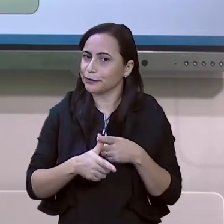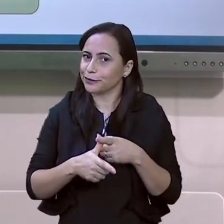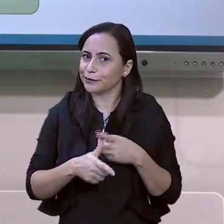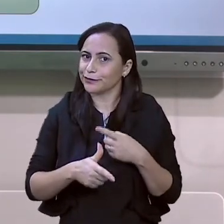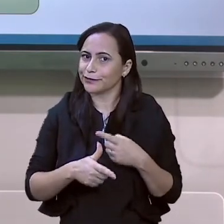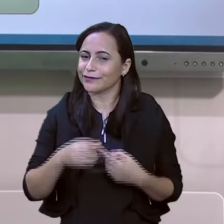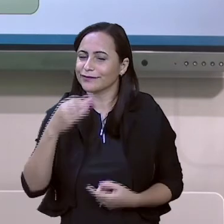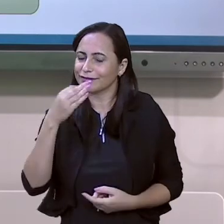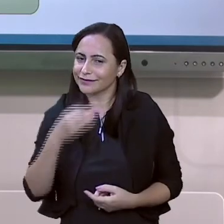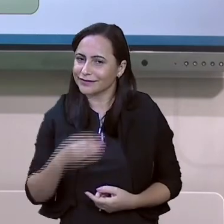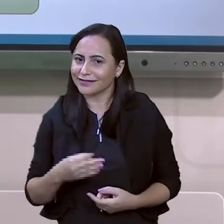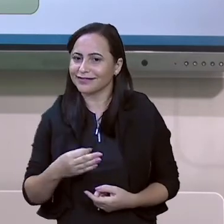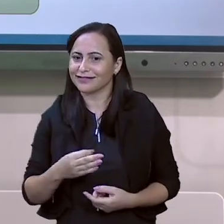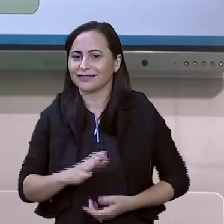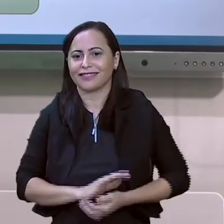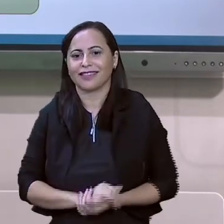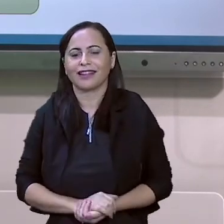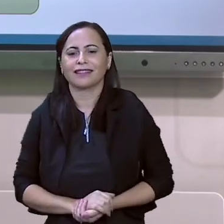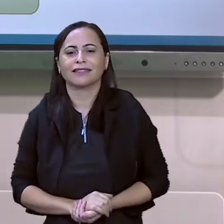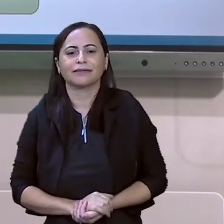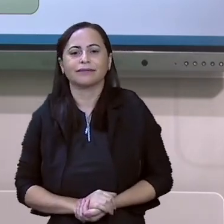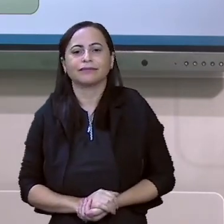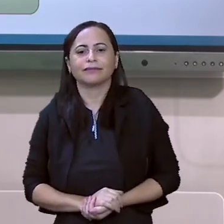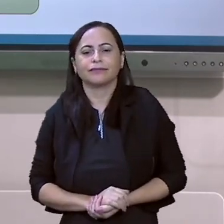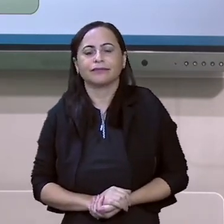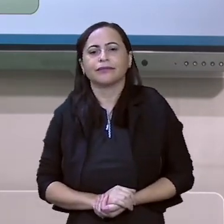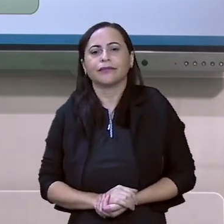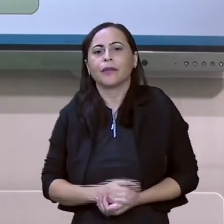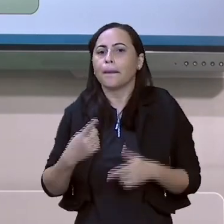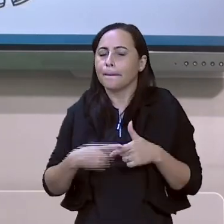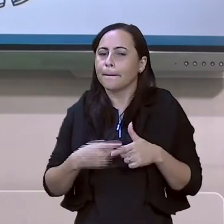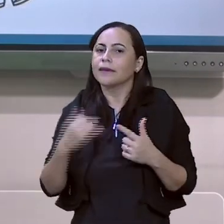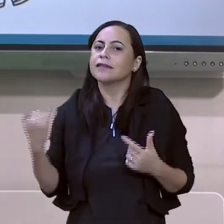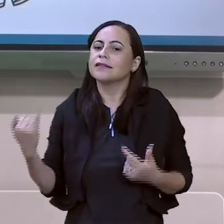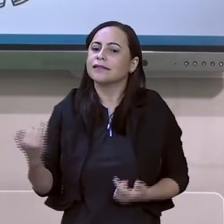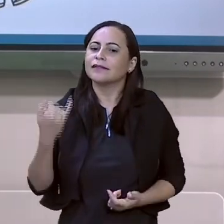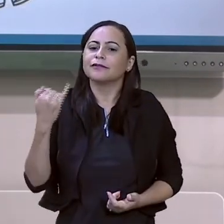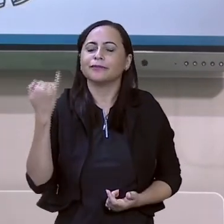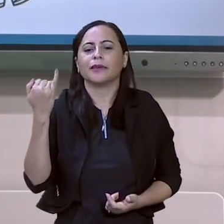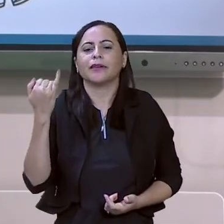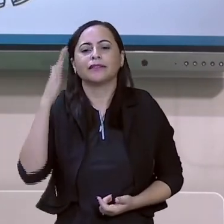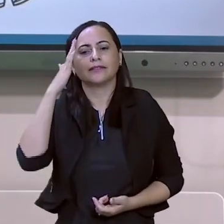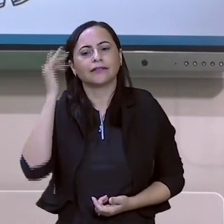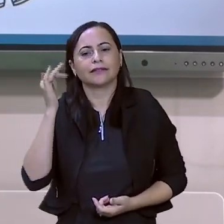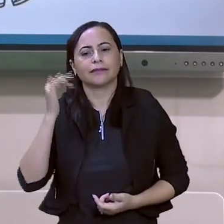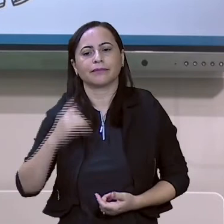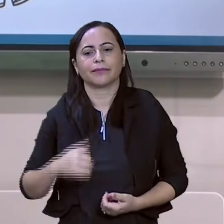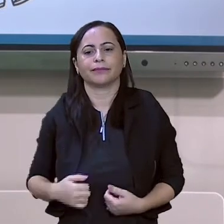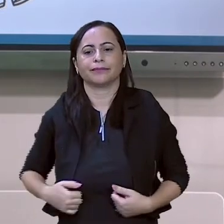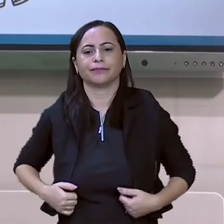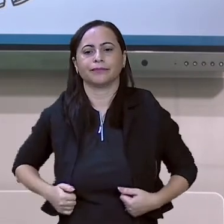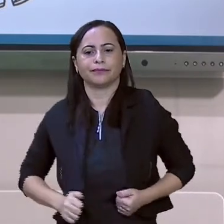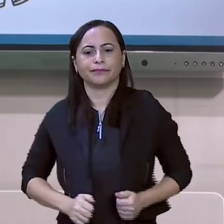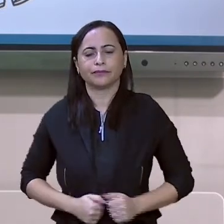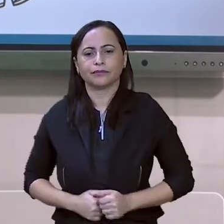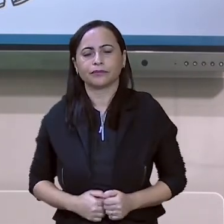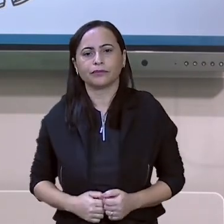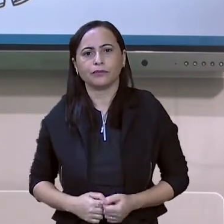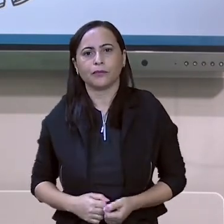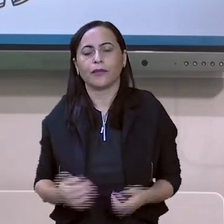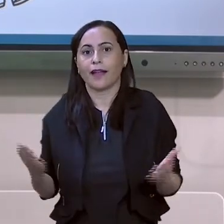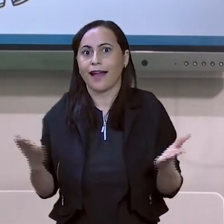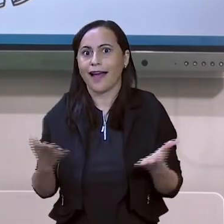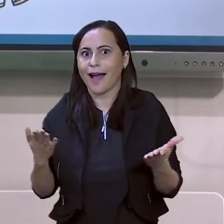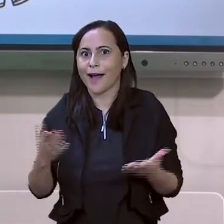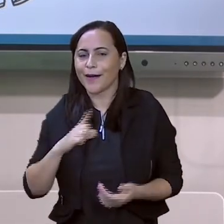tamanhozinho aí do seu pé. Então, é por isso que é muito importante saber as nossas medidas. Agora, um desafio